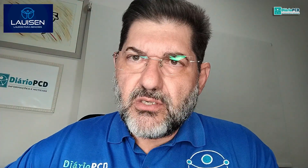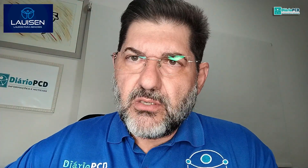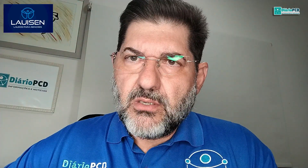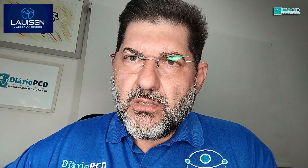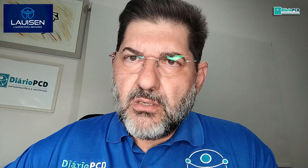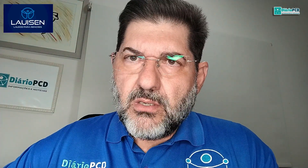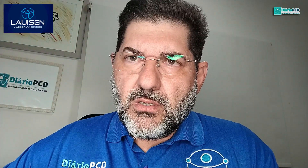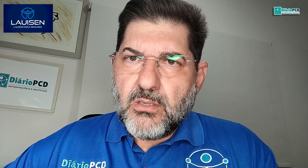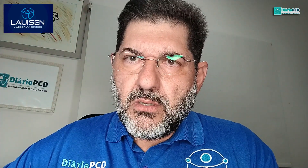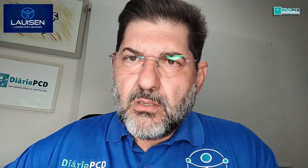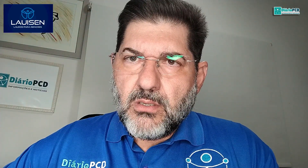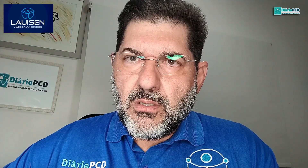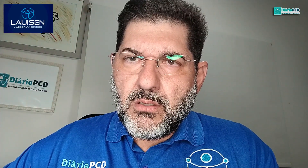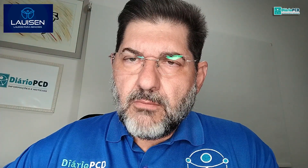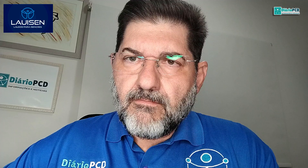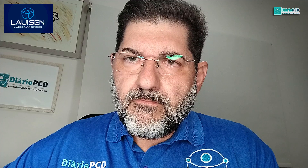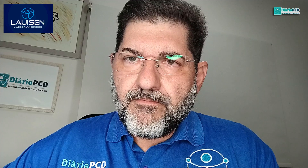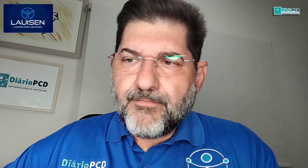Lamentavelmente.